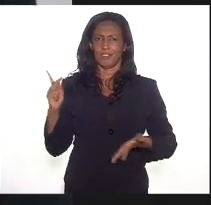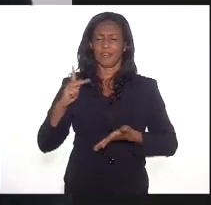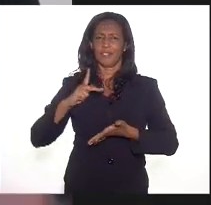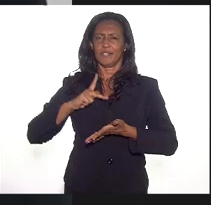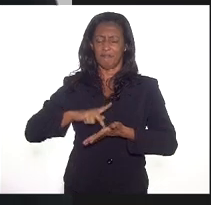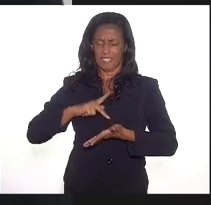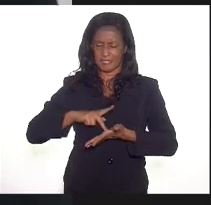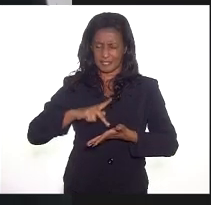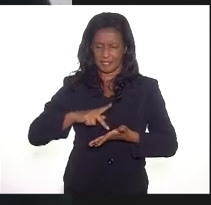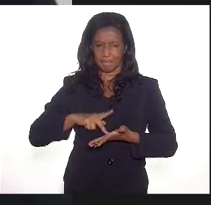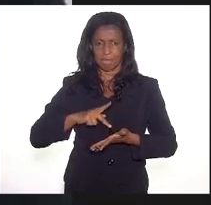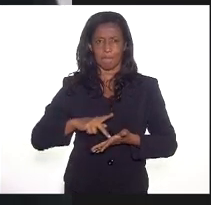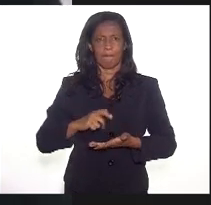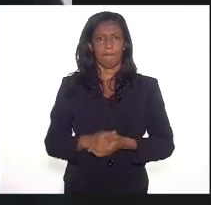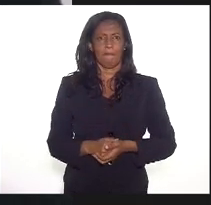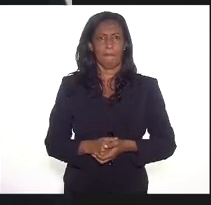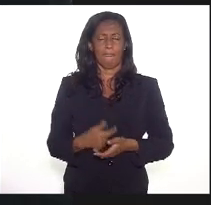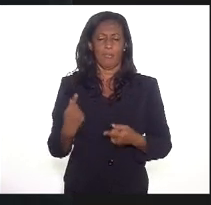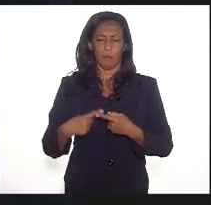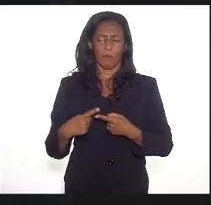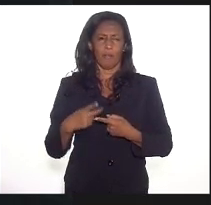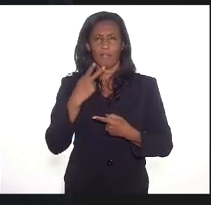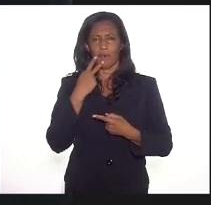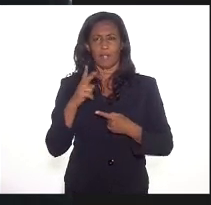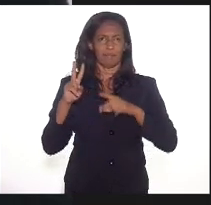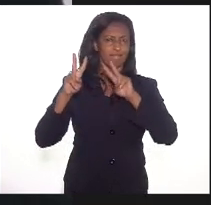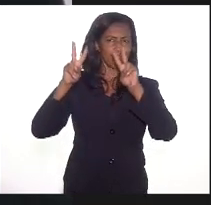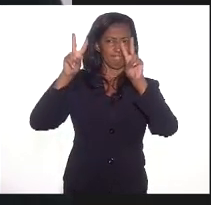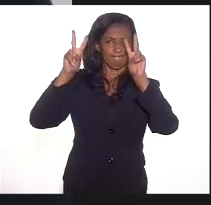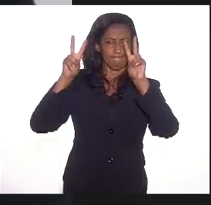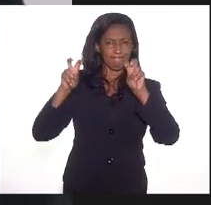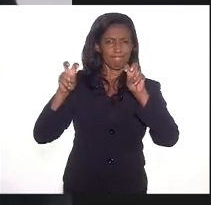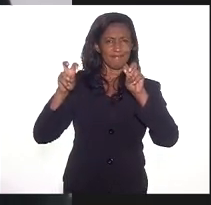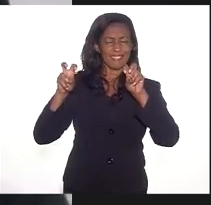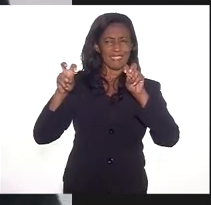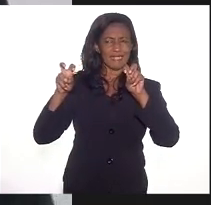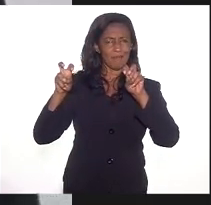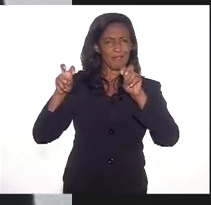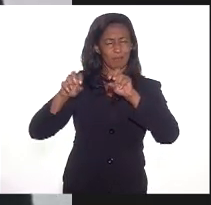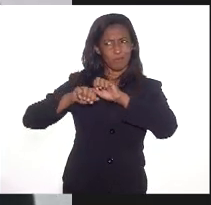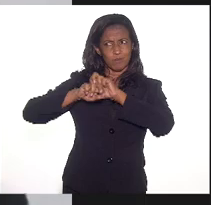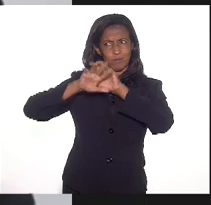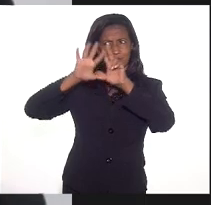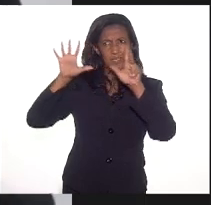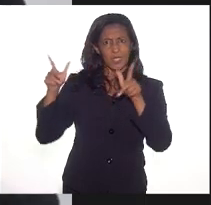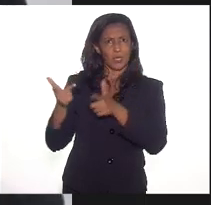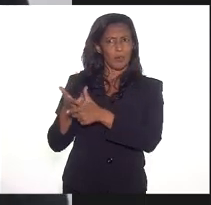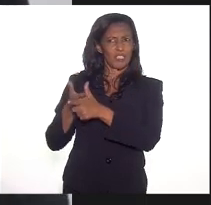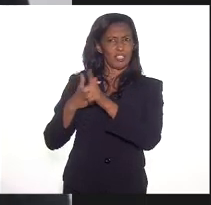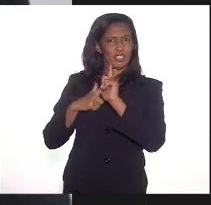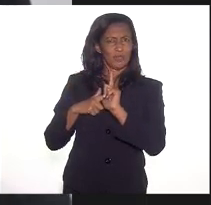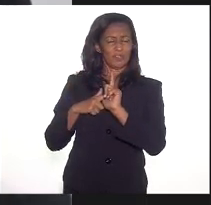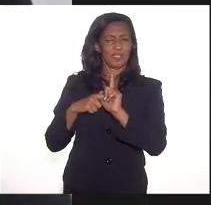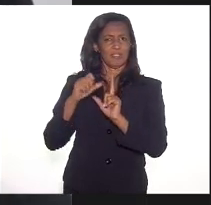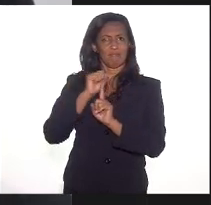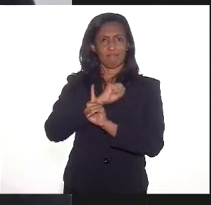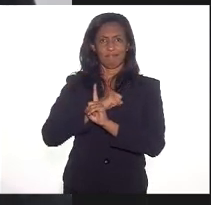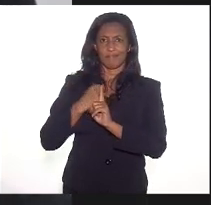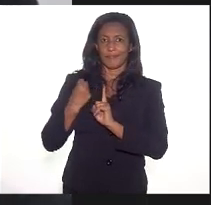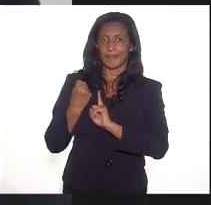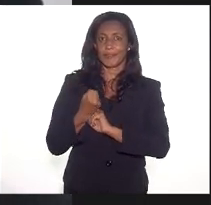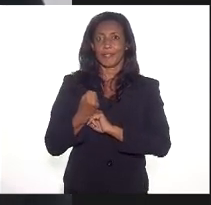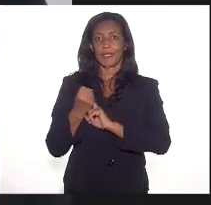a discussão, porque trata-se de um tema de alta complexidade E uma dívida social